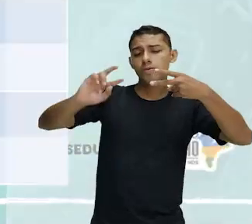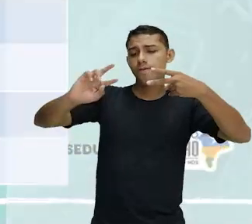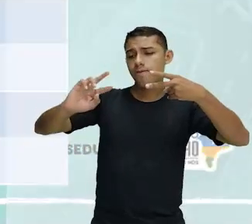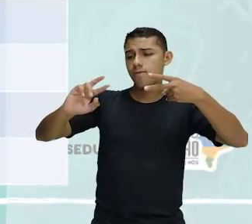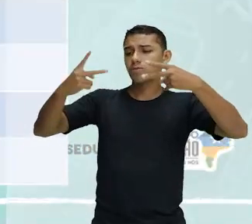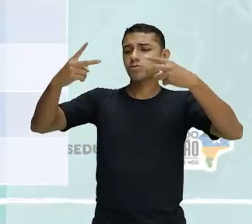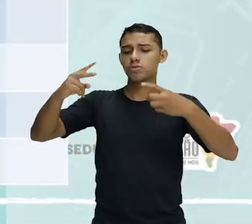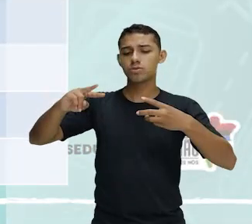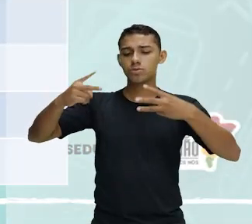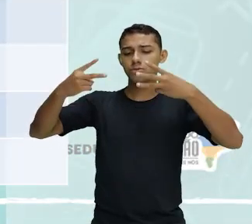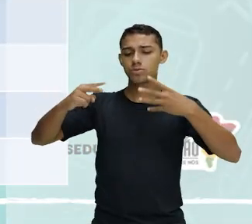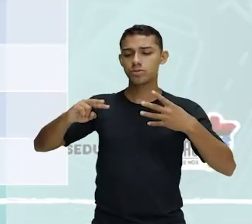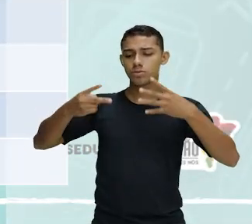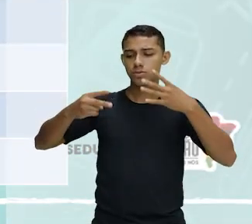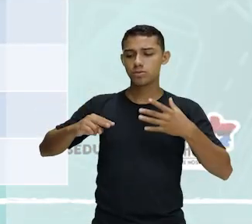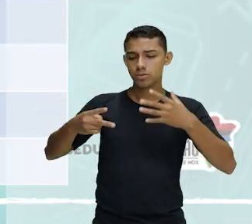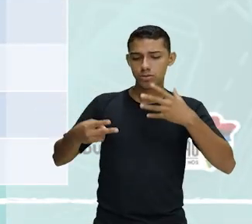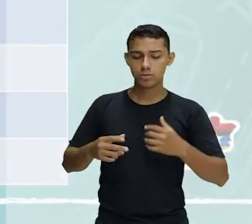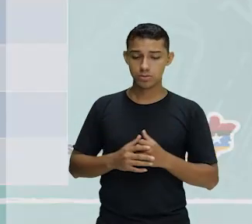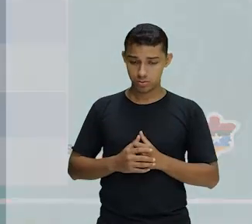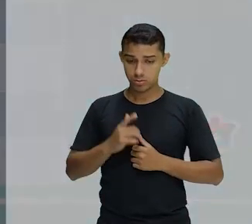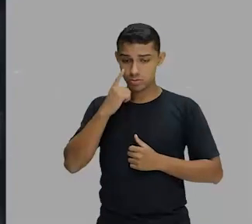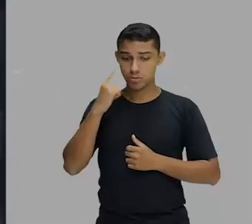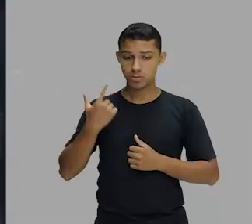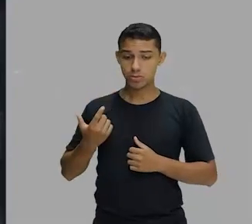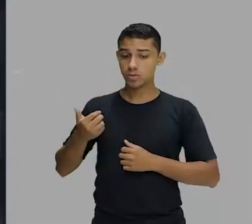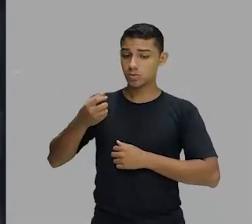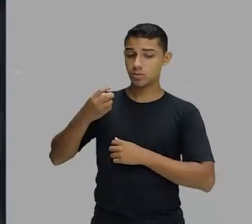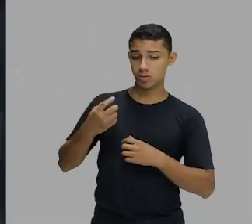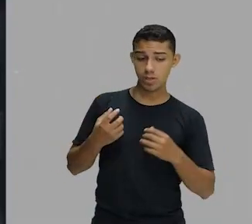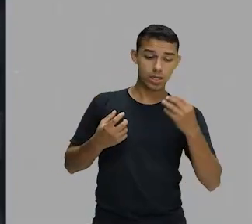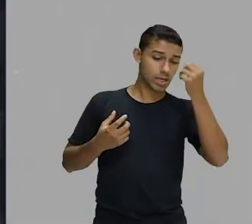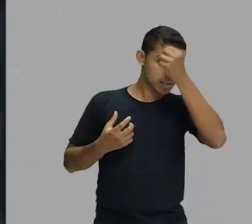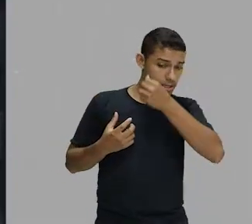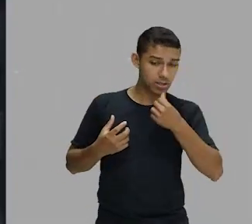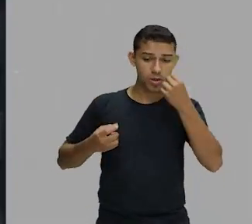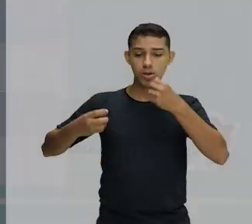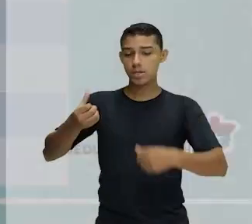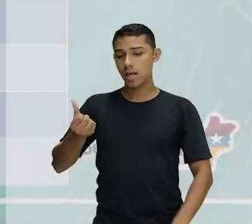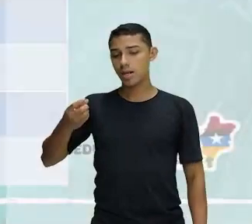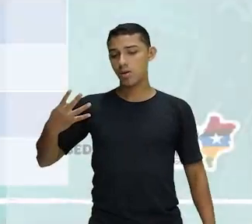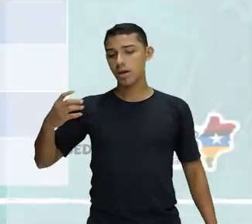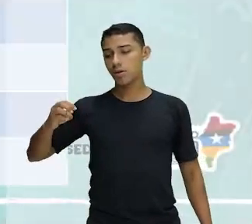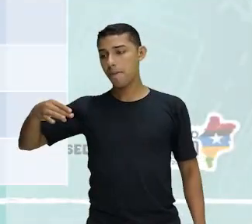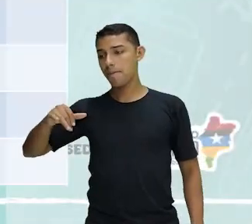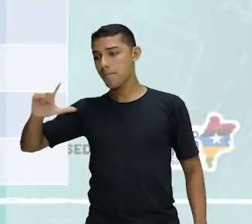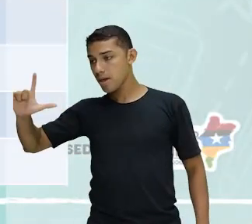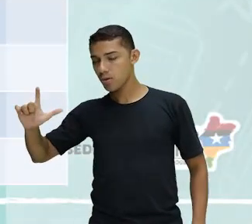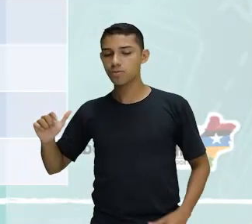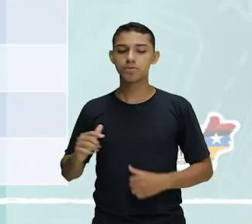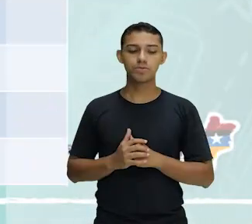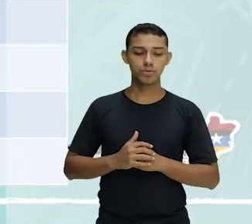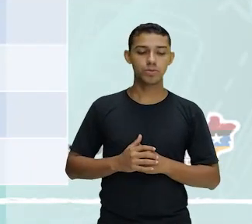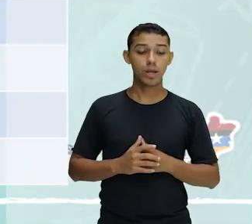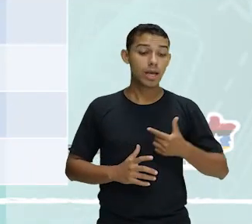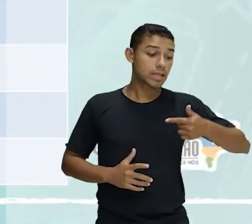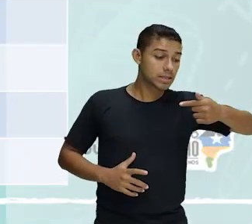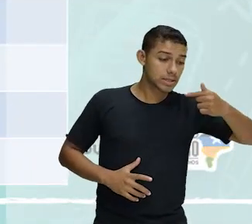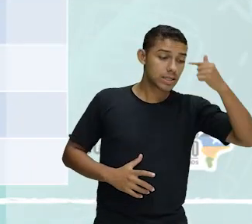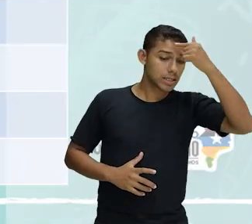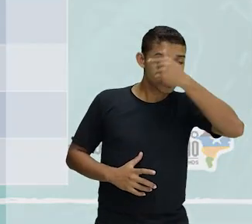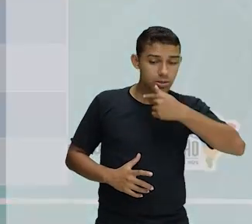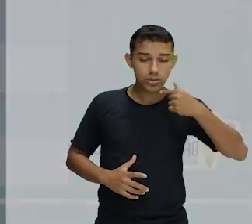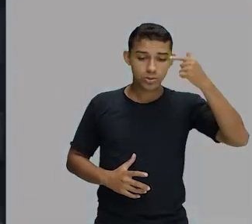Após 6 horas, eu vou ter agora 64.000 bactérias e, por fim, passadas 7 horas, eu vou ter um total